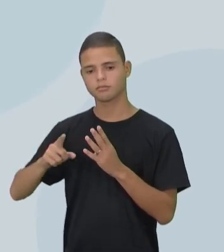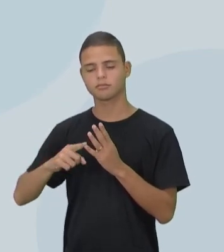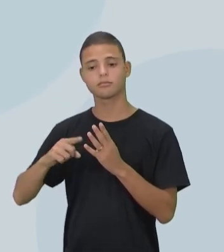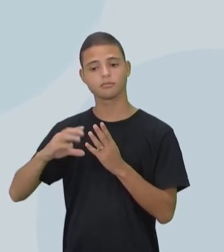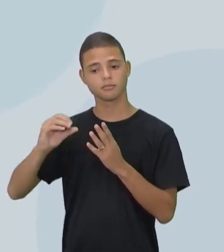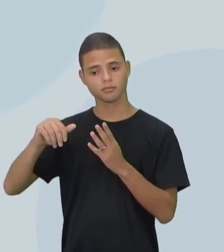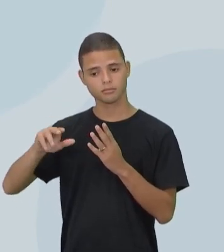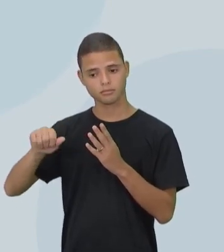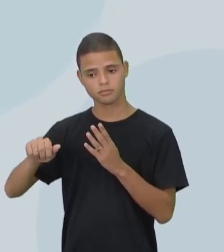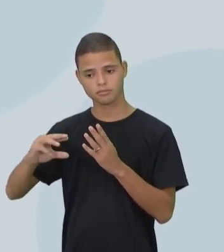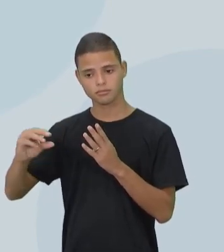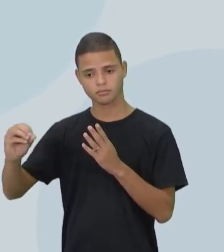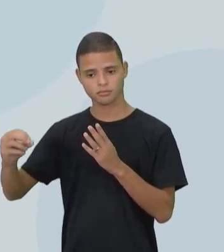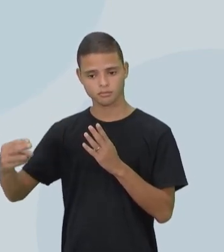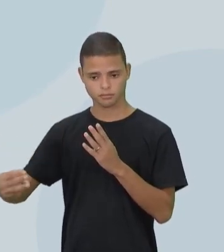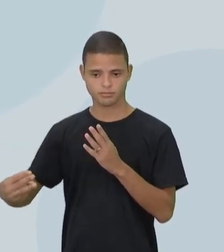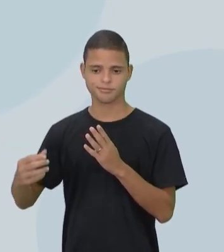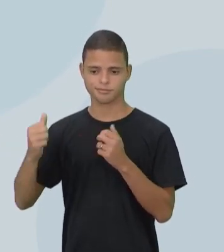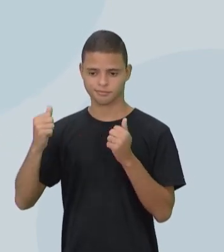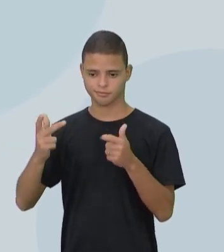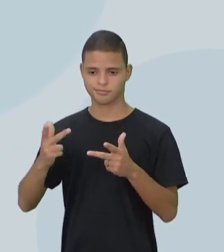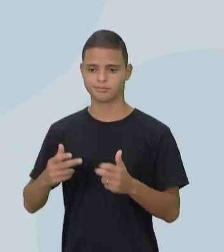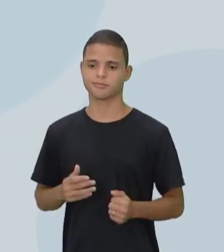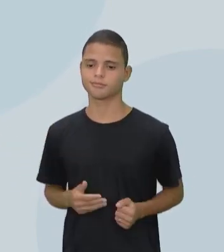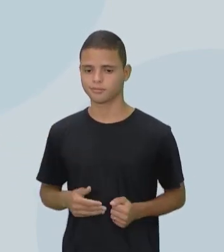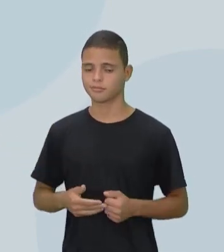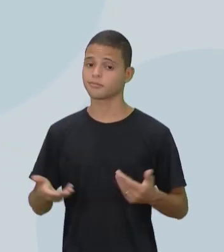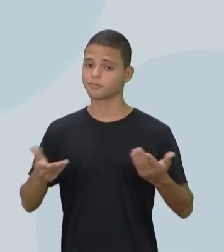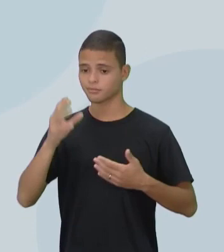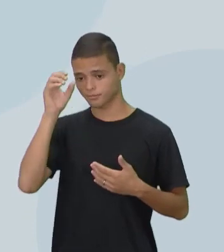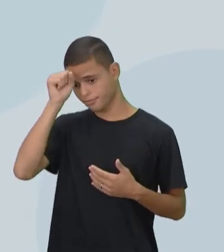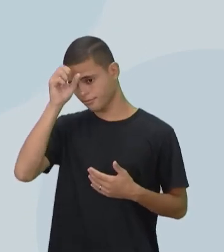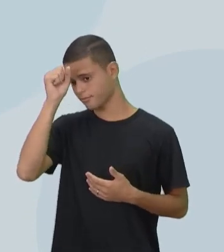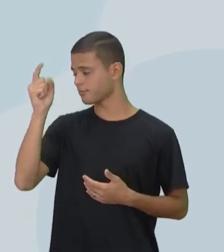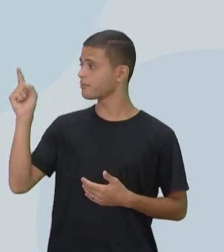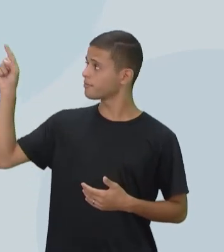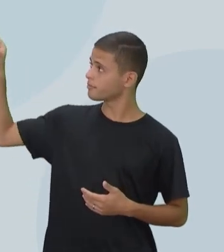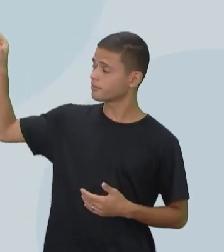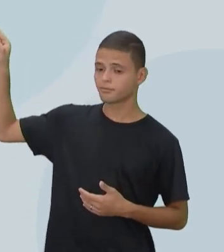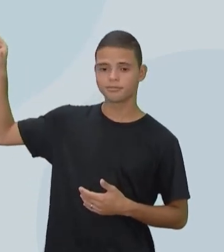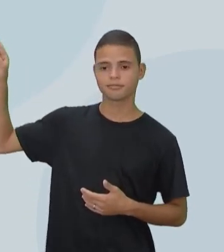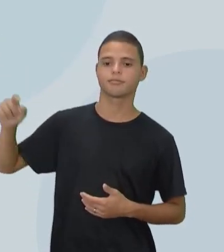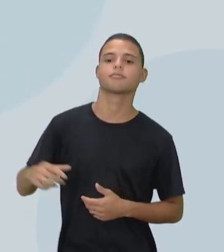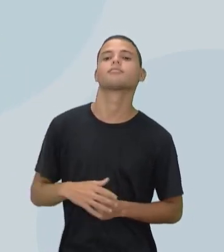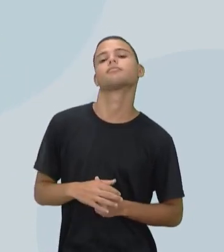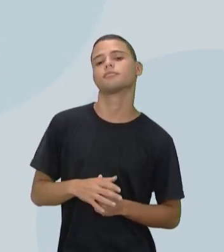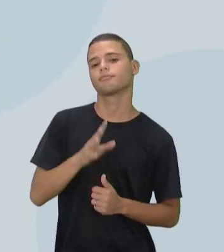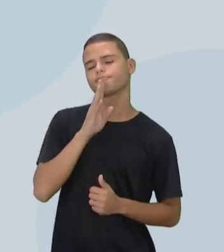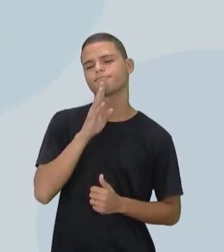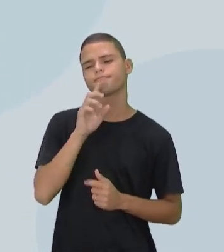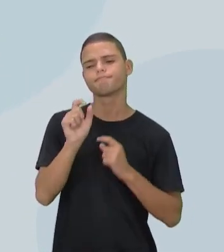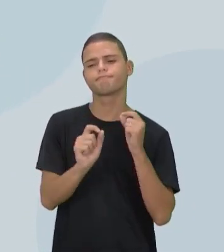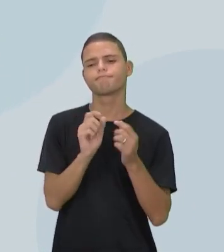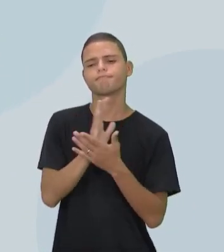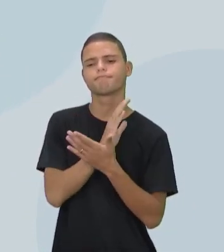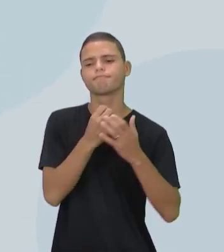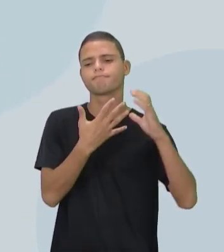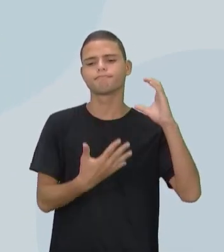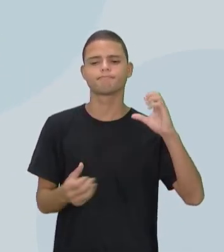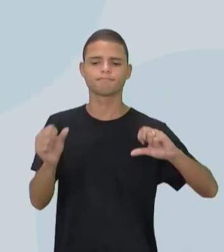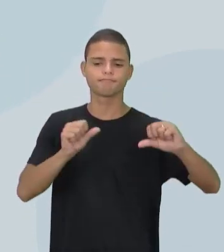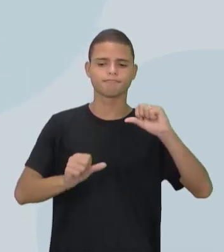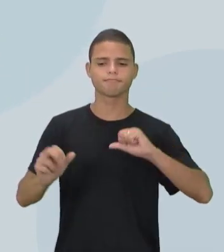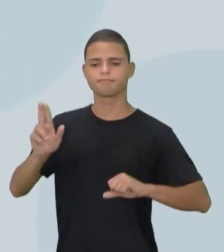sódio. Então, professor Guerreiro, hoje a gente pôde aprender aí, conhecemos aí a composição química de certos materiais